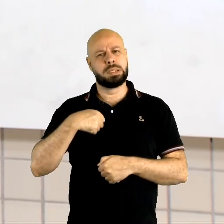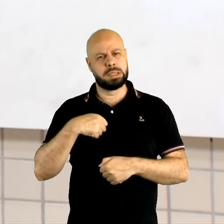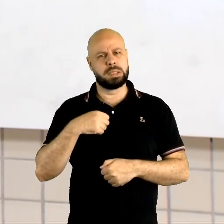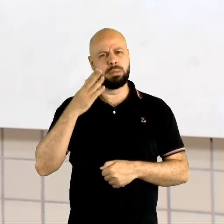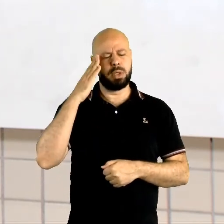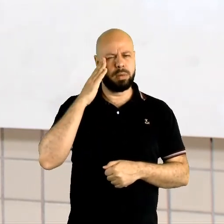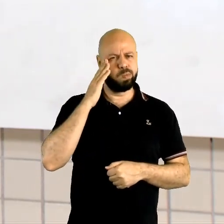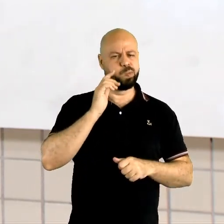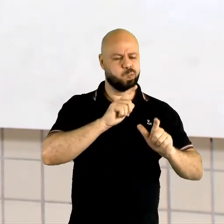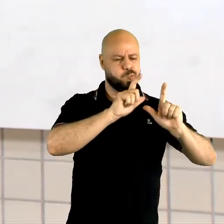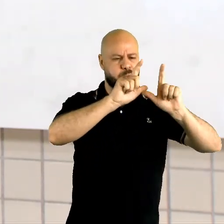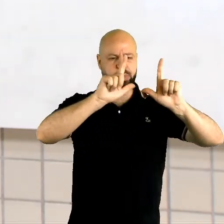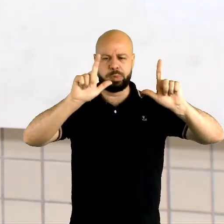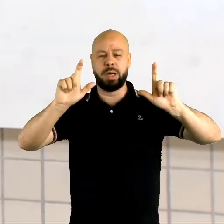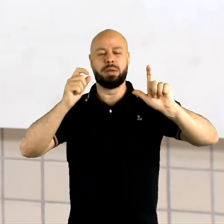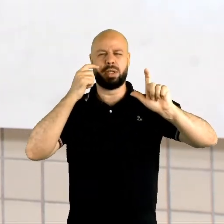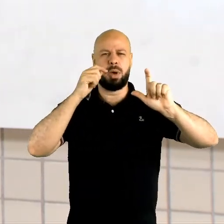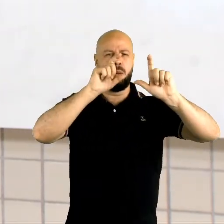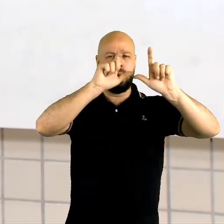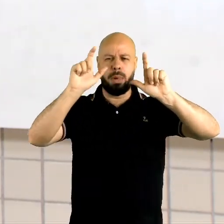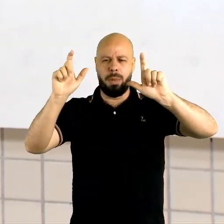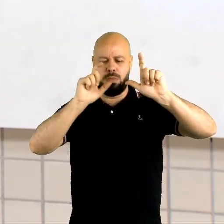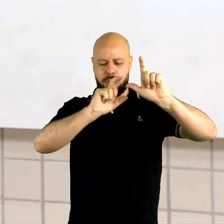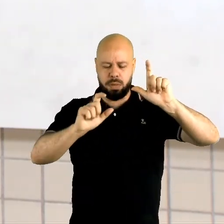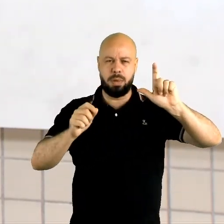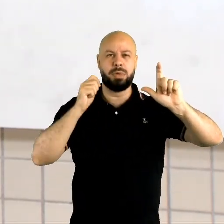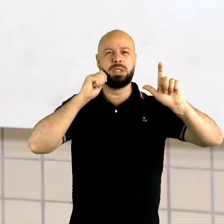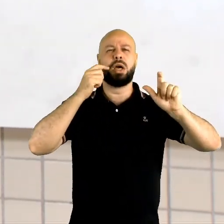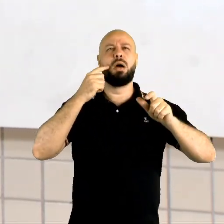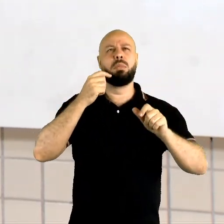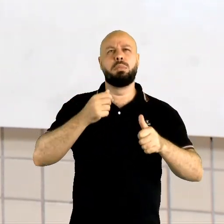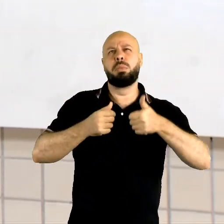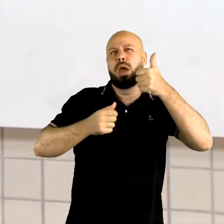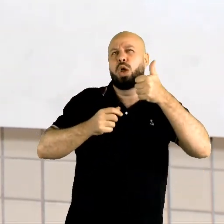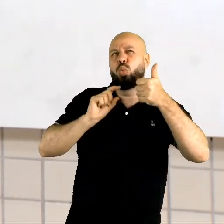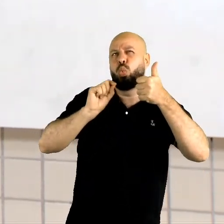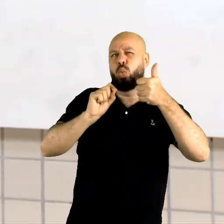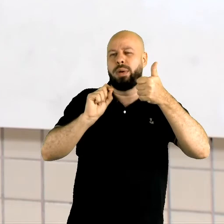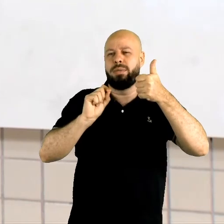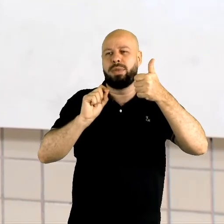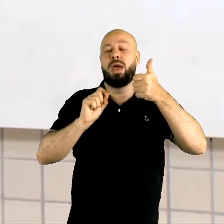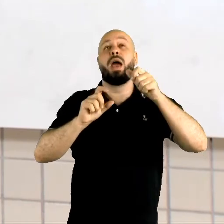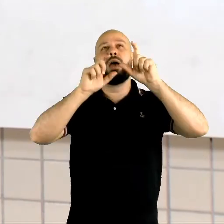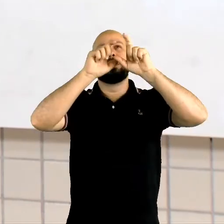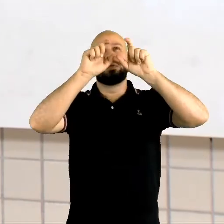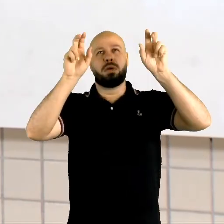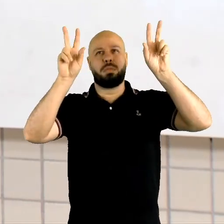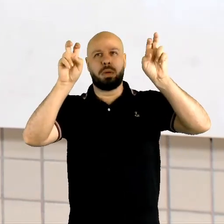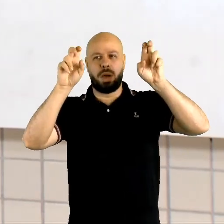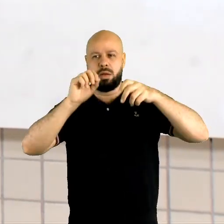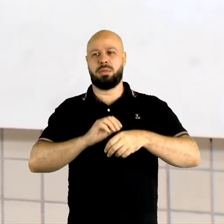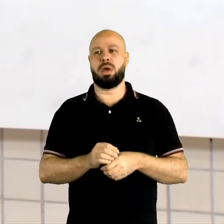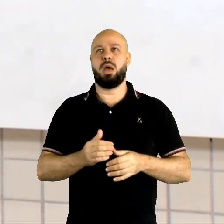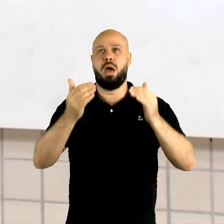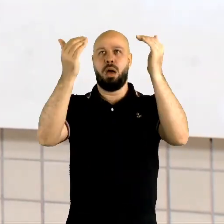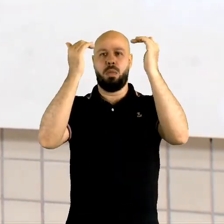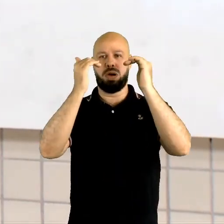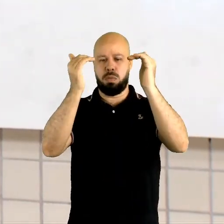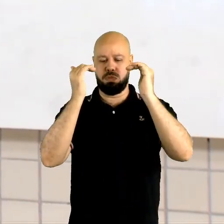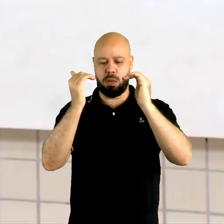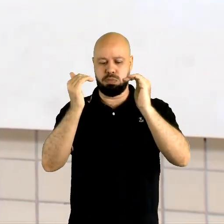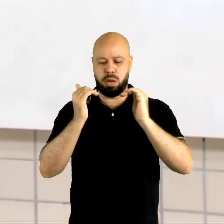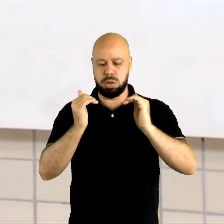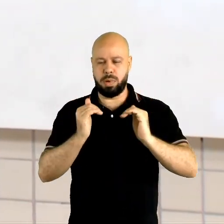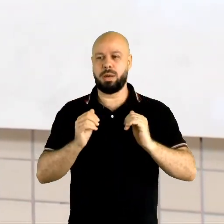padrão. Sequência, cada coisa vem primeiro, primeiro título, aí vem tudo isso tem que